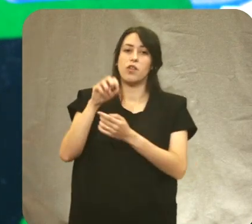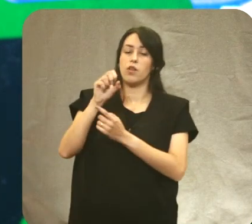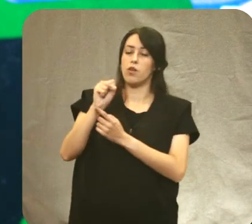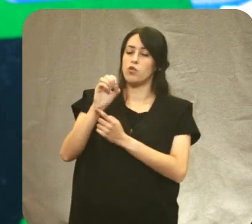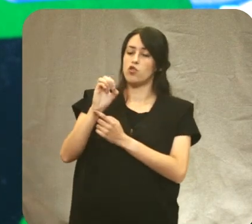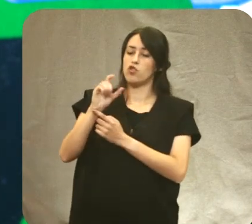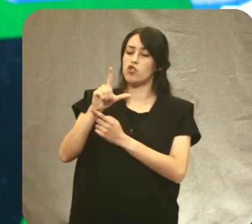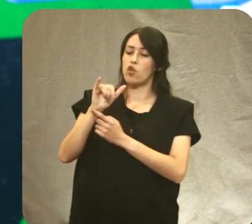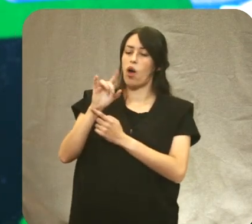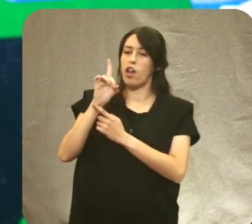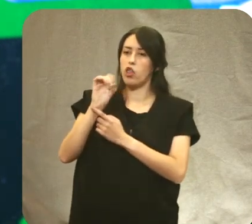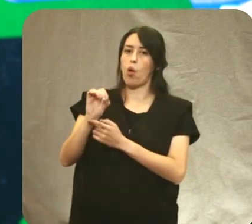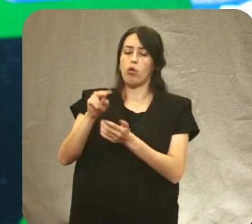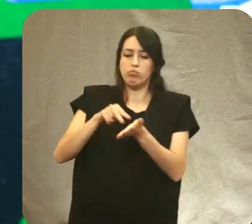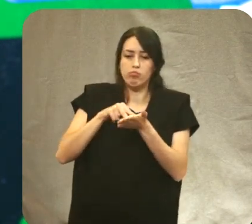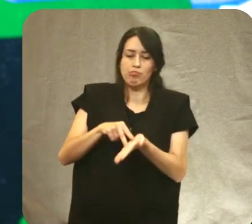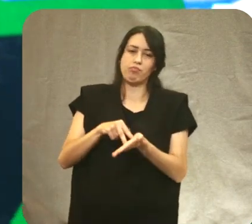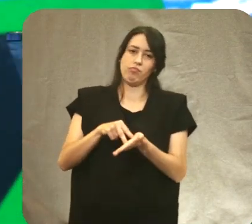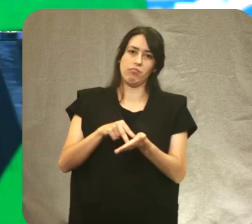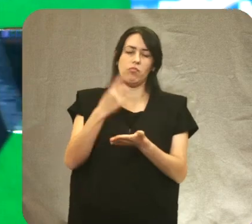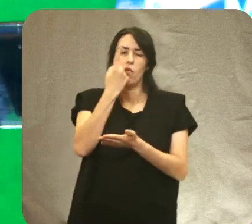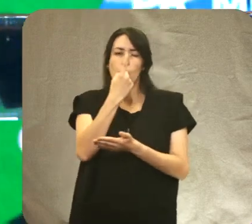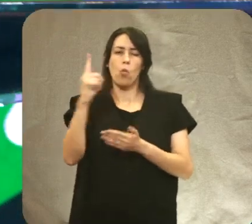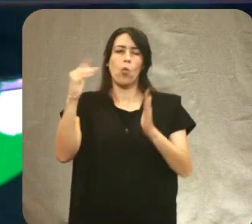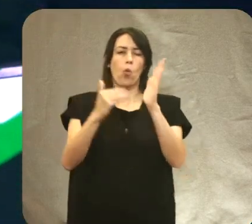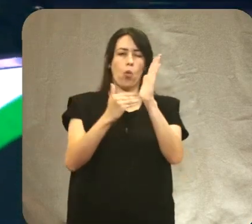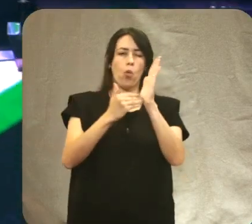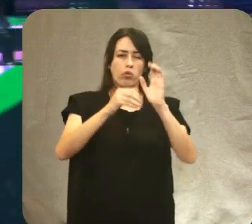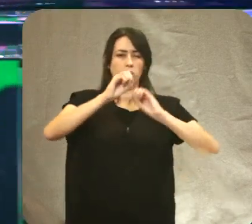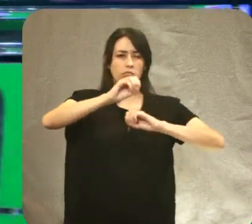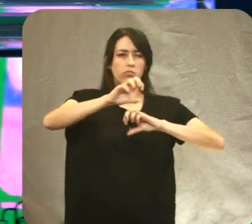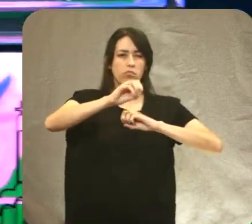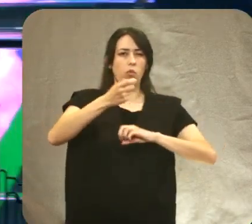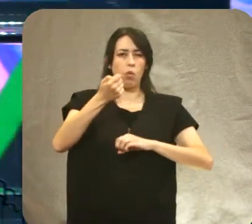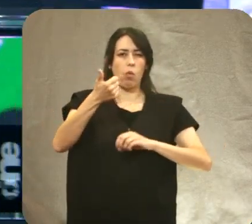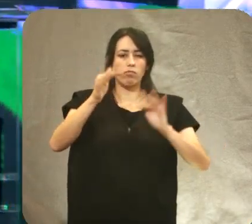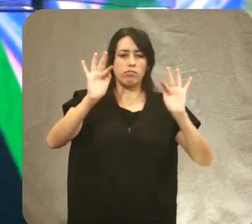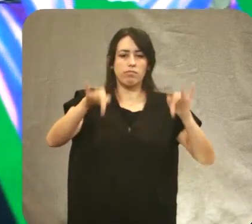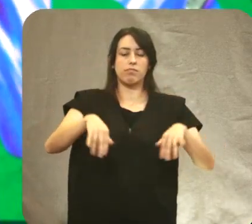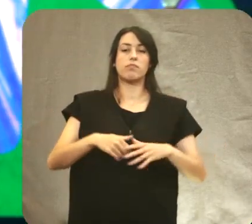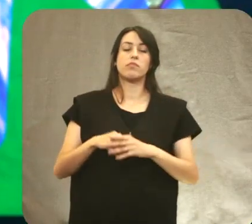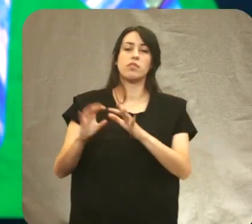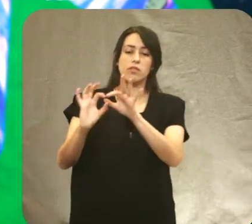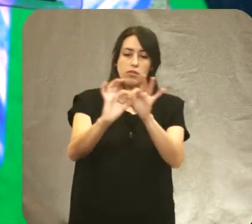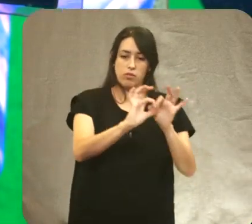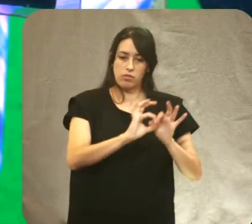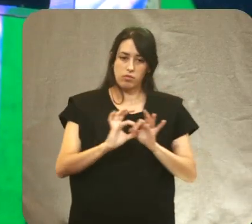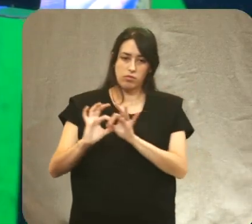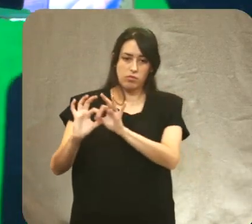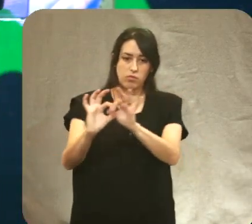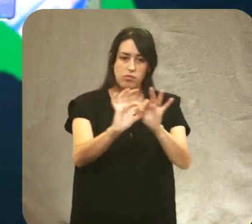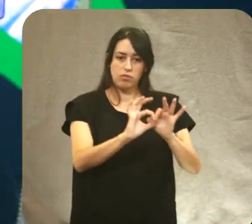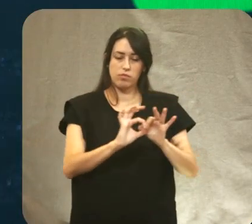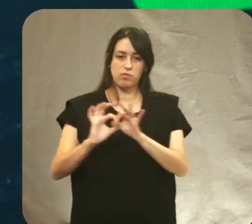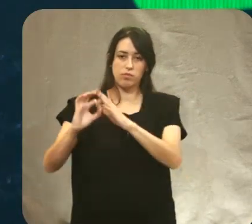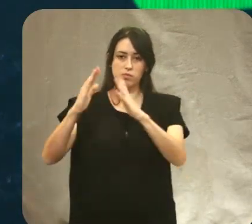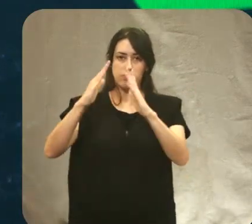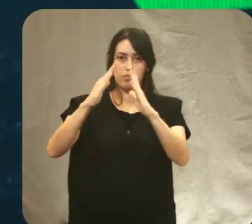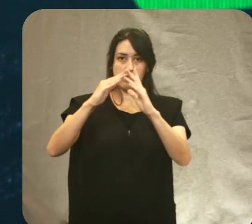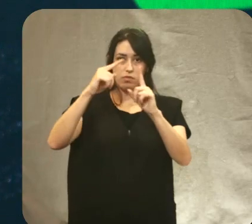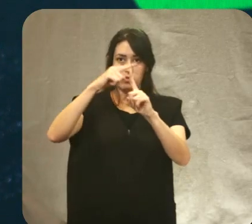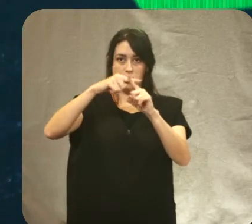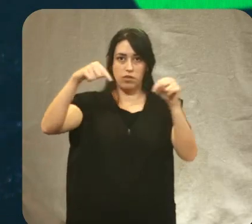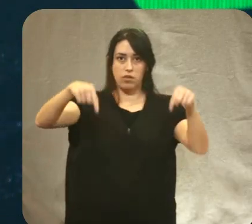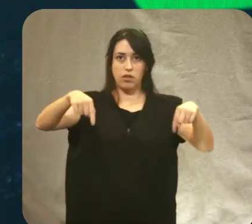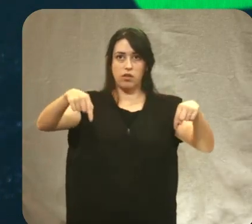costumes e tradições. Última lição, e eu vou acabar aqui. A unidade no meio da igreja,